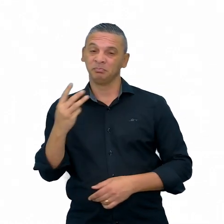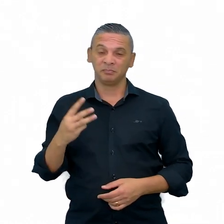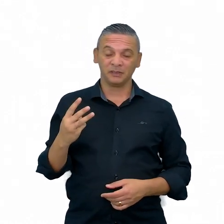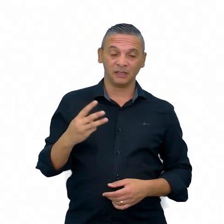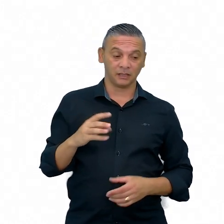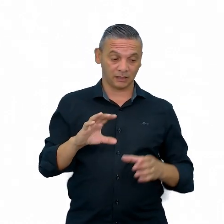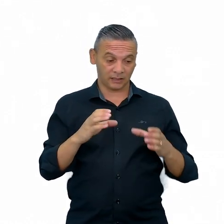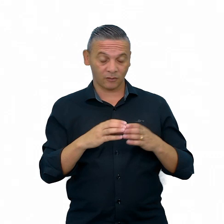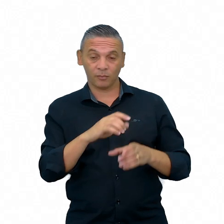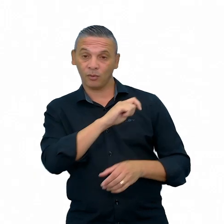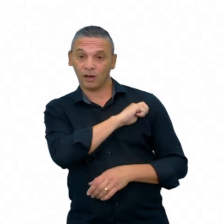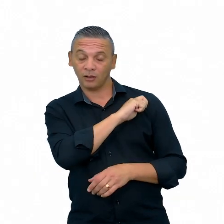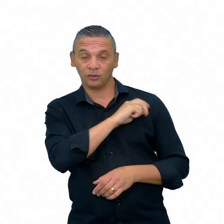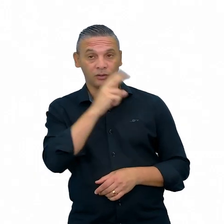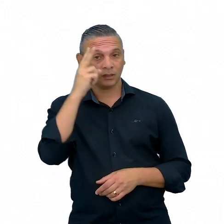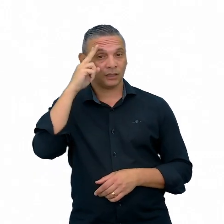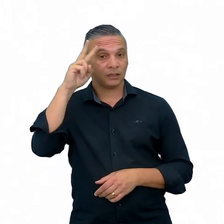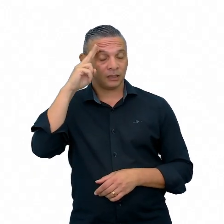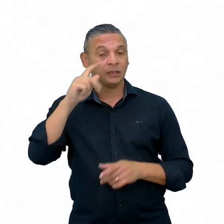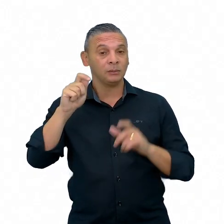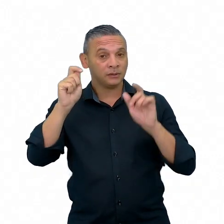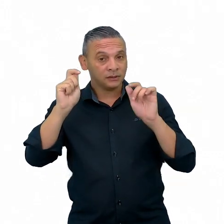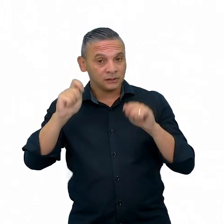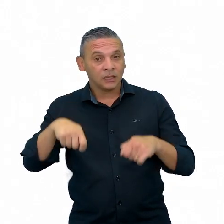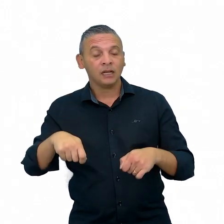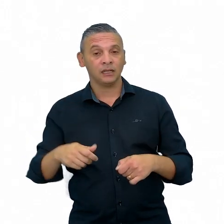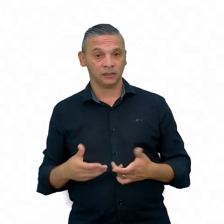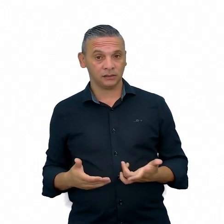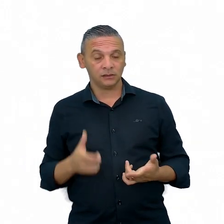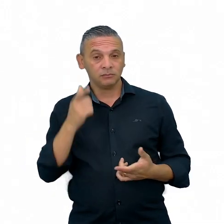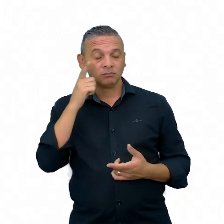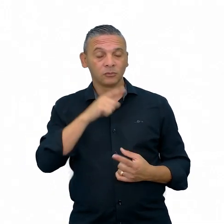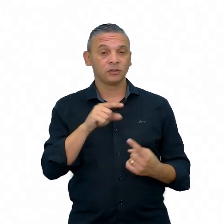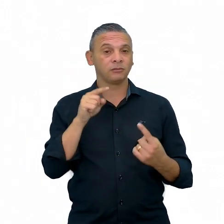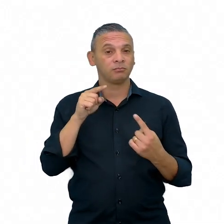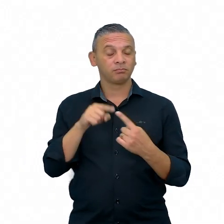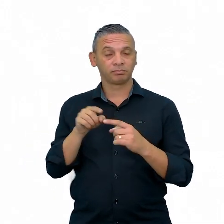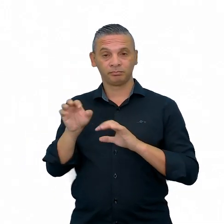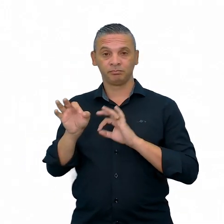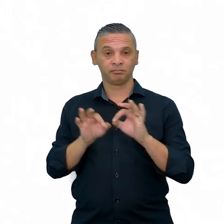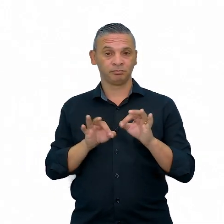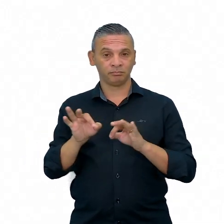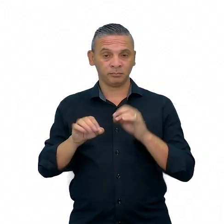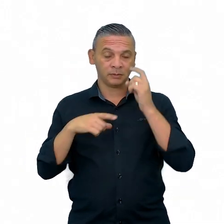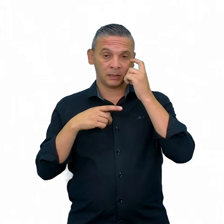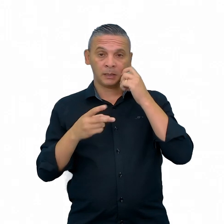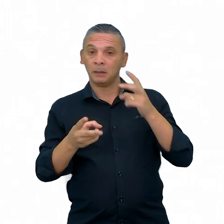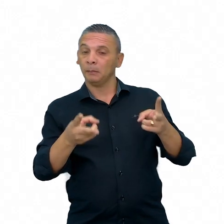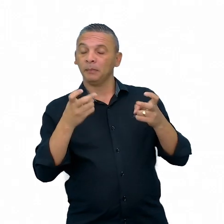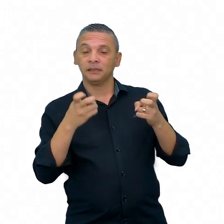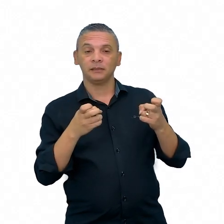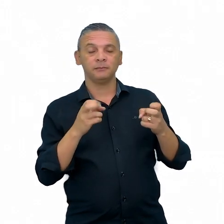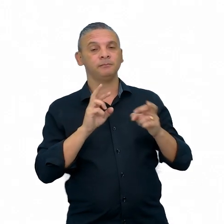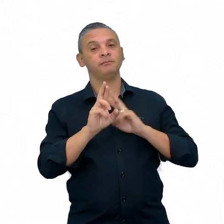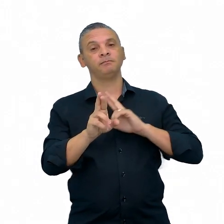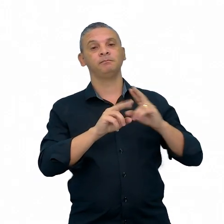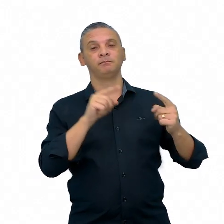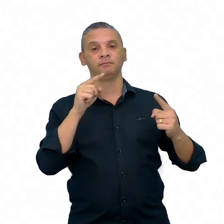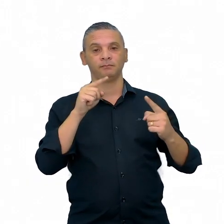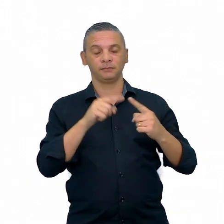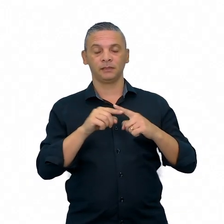possam relembrar, né, de grandezas proporcionais e perceber essa relação que existe